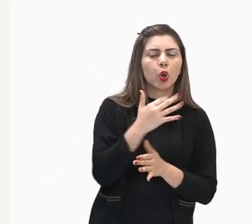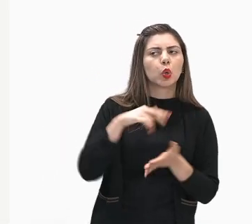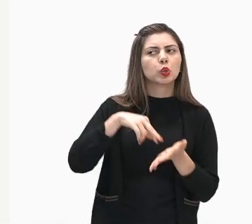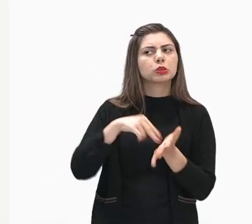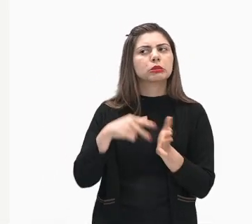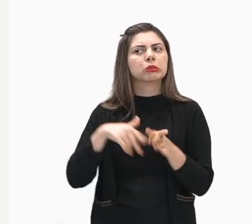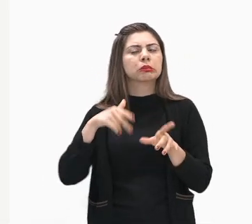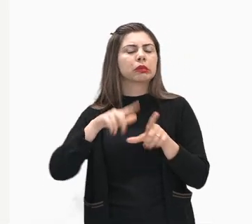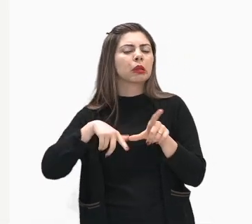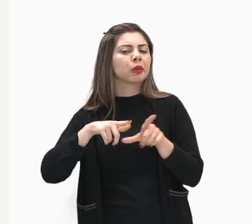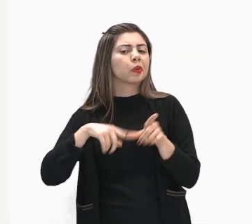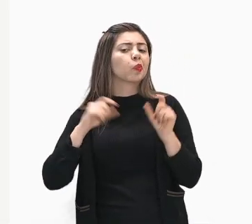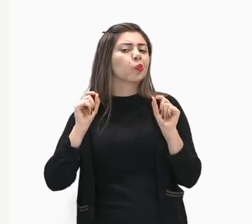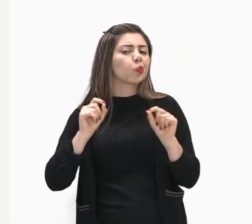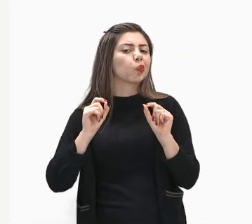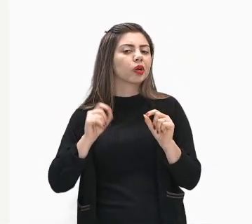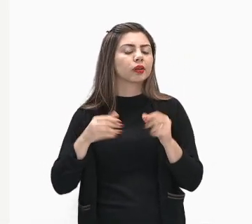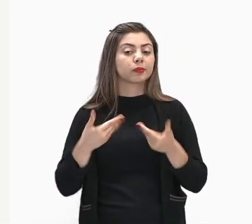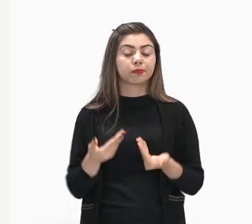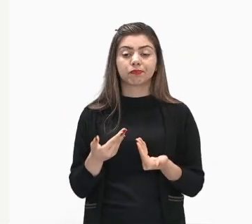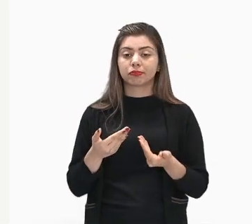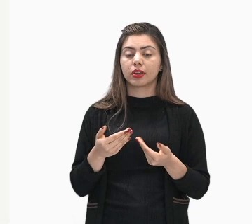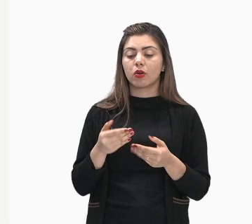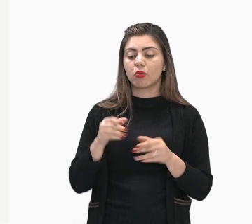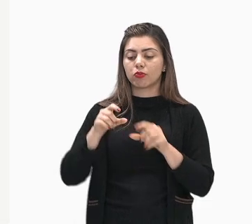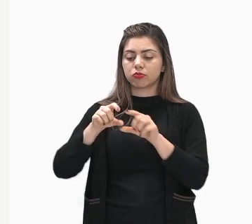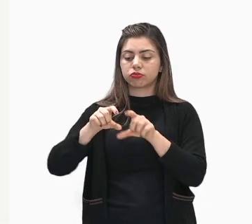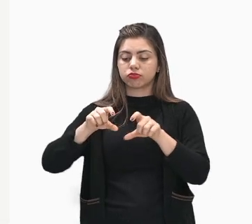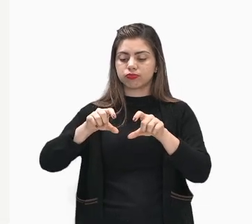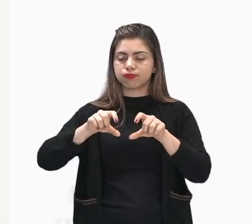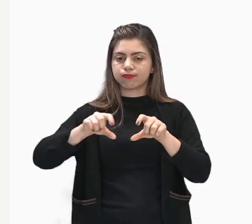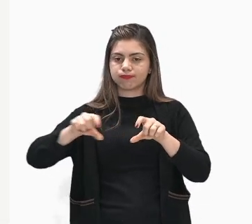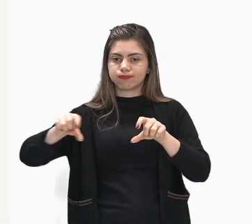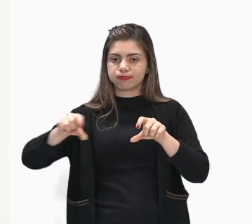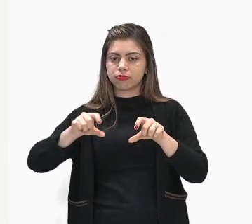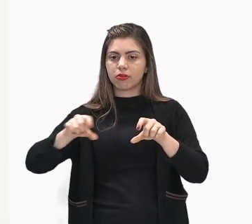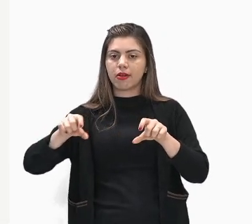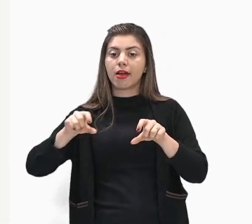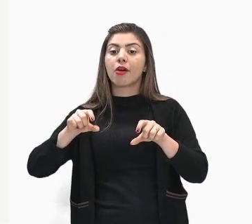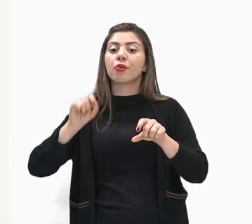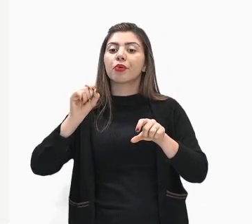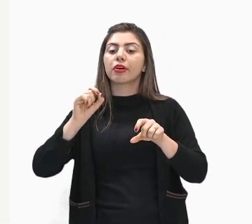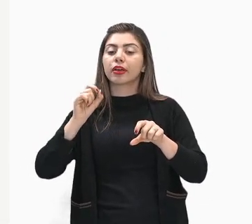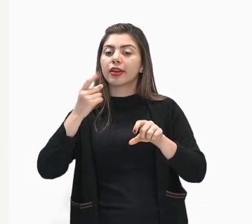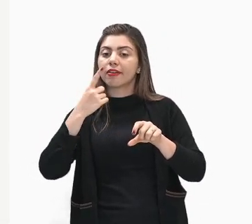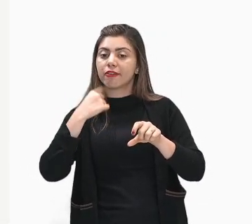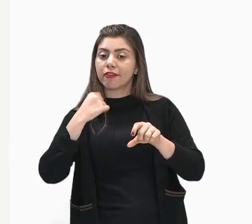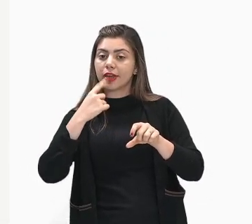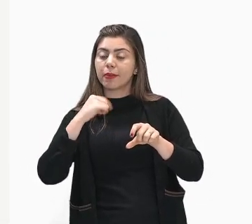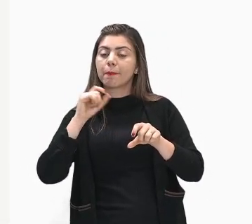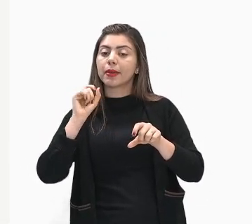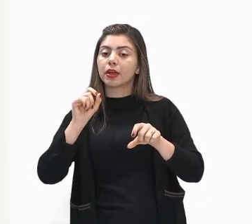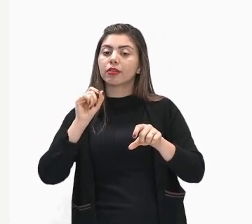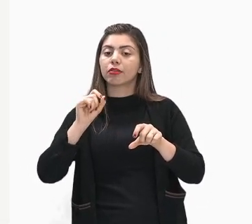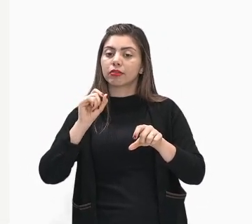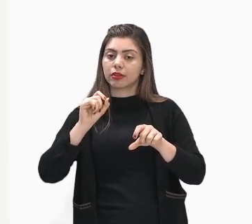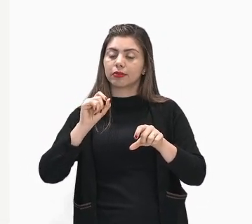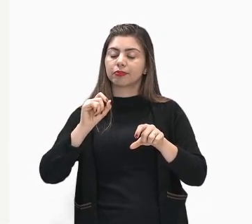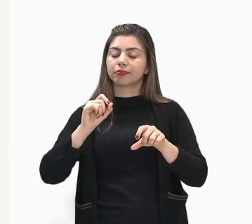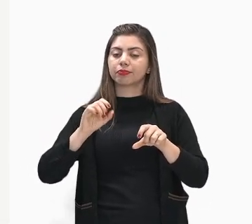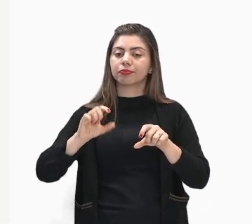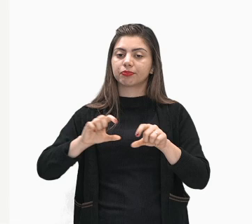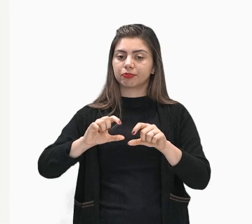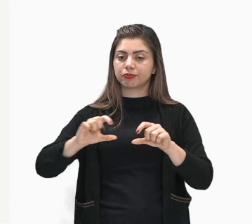Olha só. A região avermelhada que você vê, a região avermelhada, que